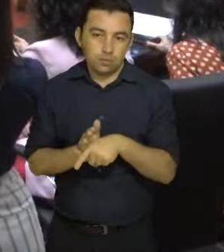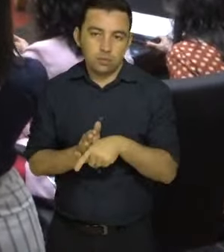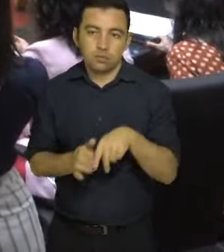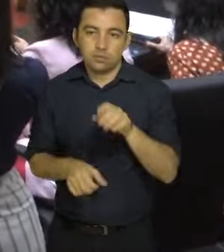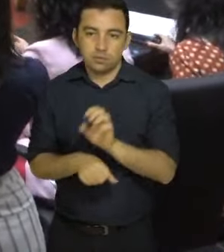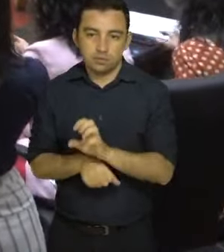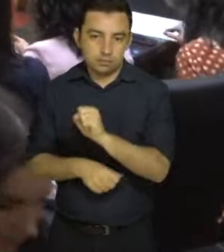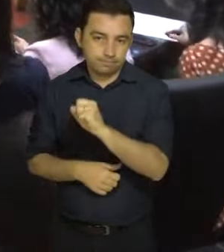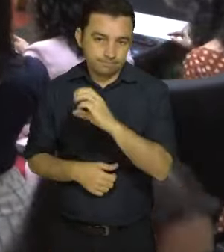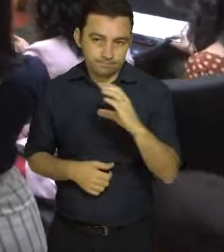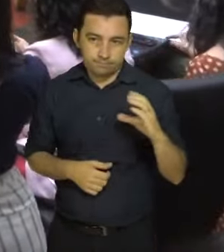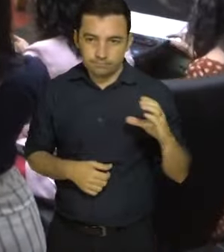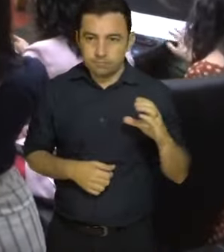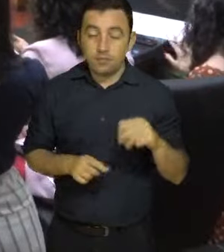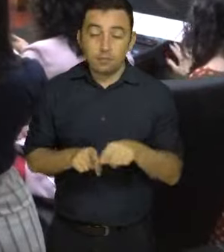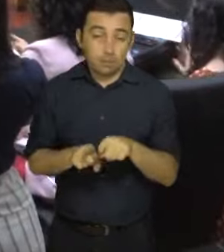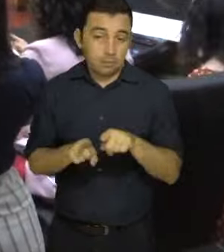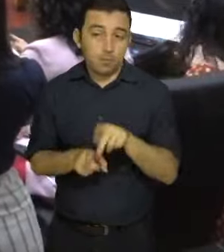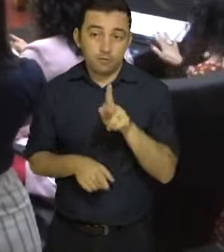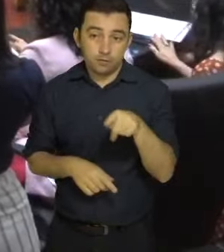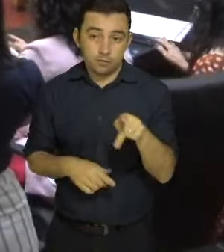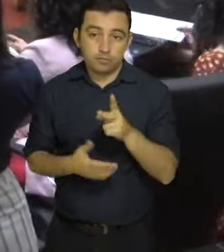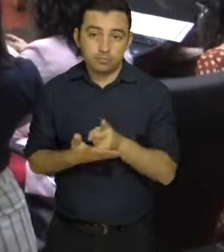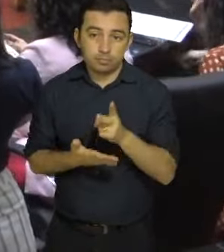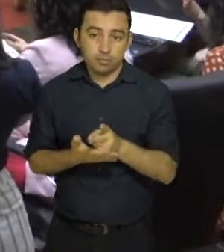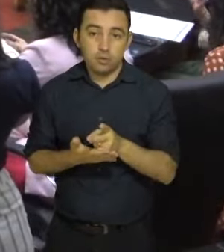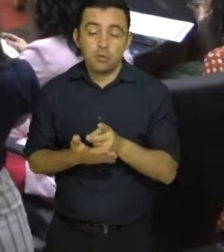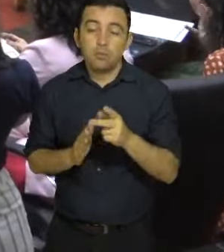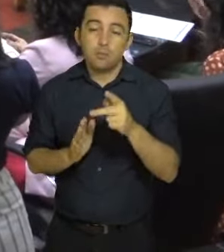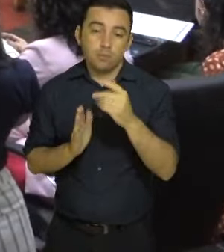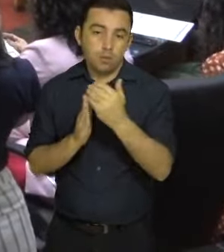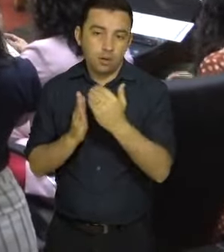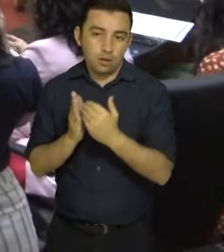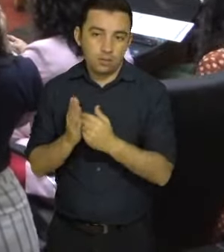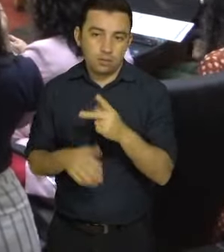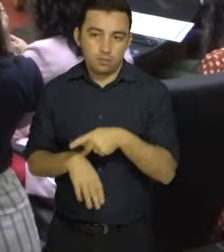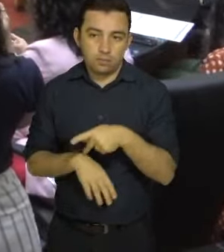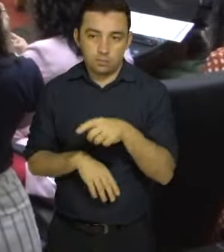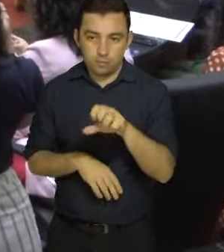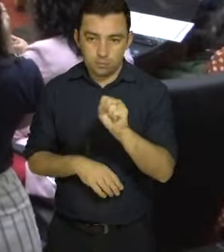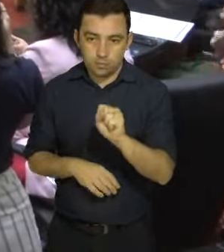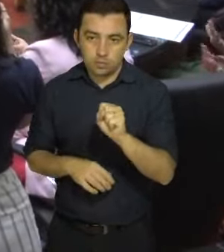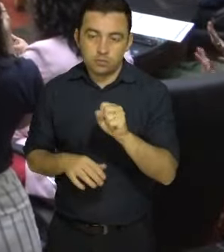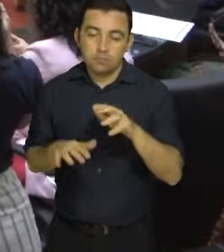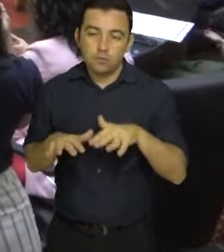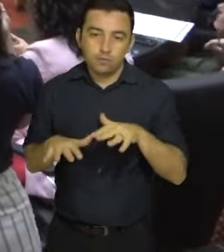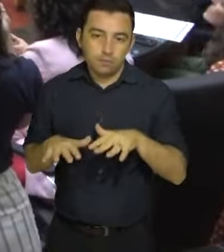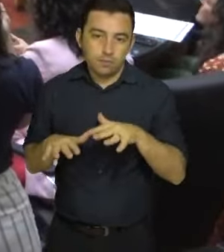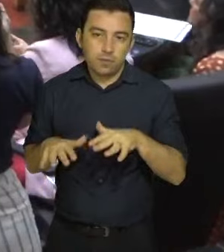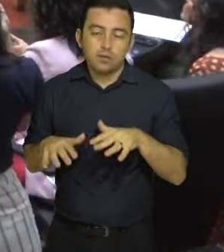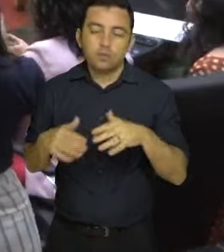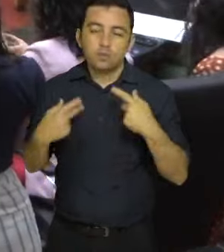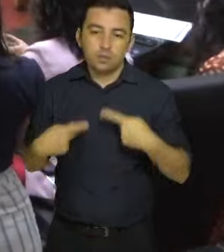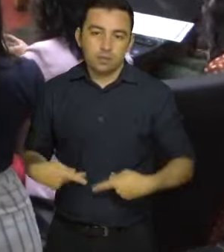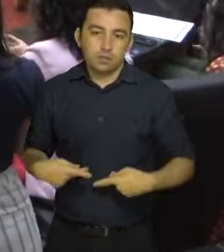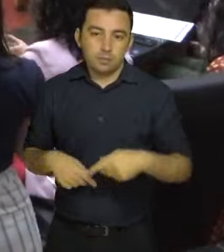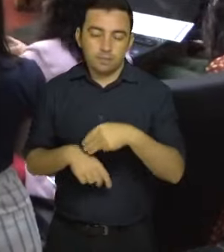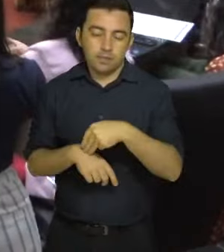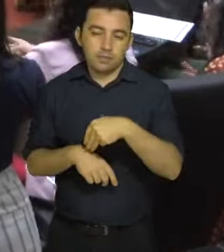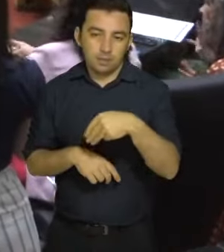Santa Catarina e professora permanente do Programa de Pós-Graduação em Ciências do Movimento Humano, mestrado e doutorado